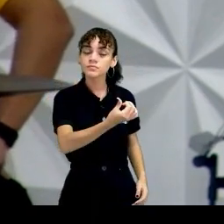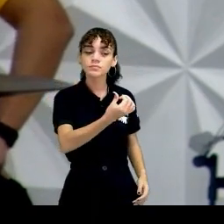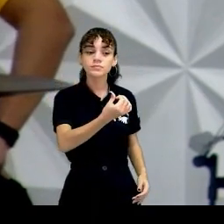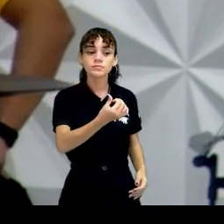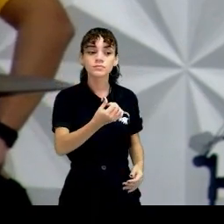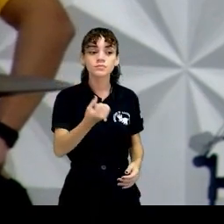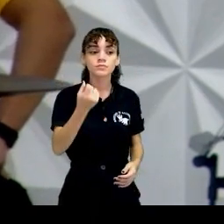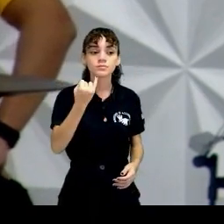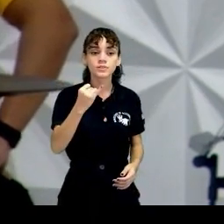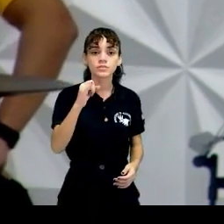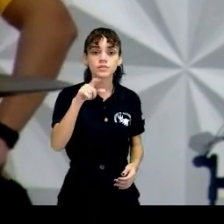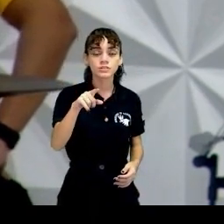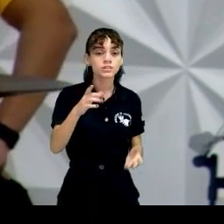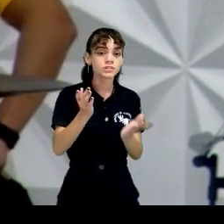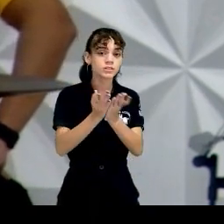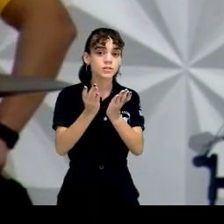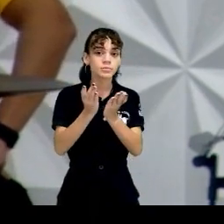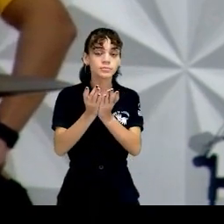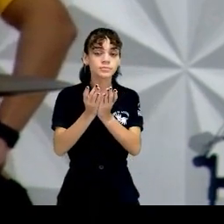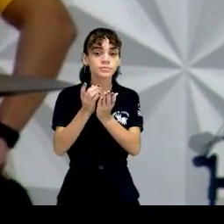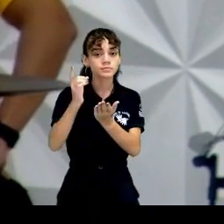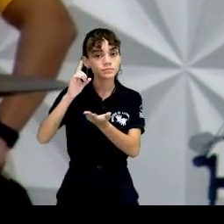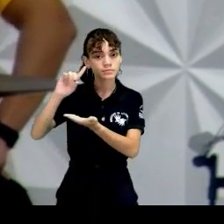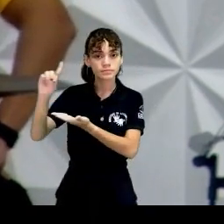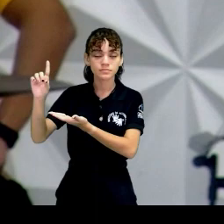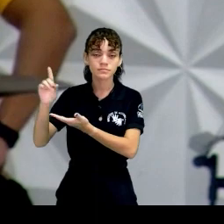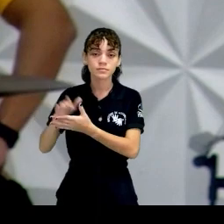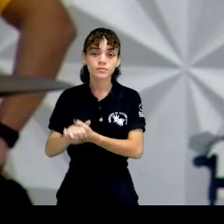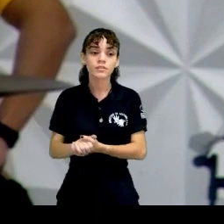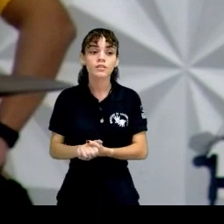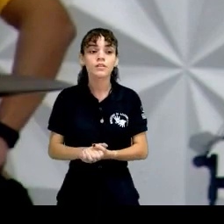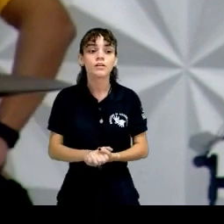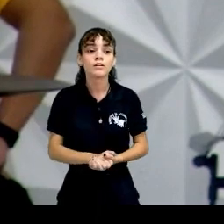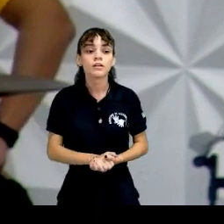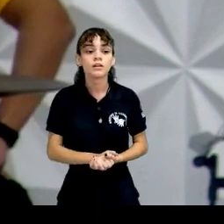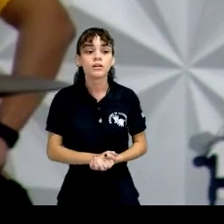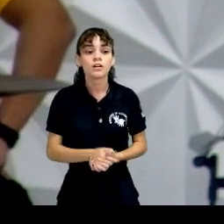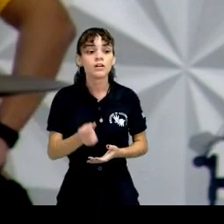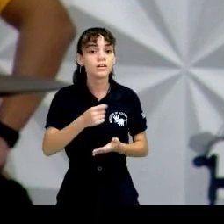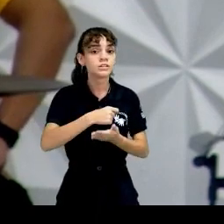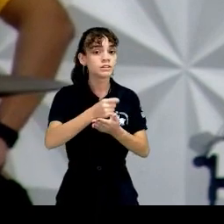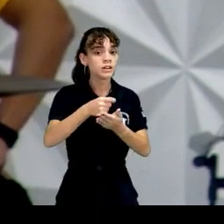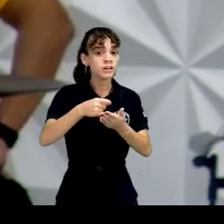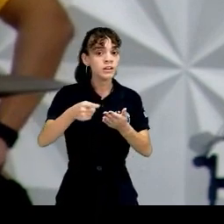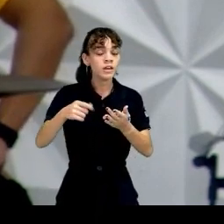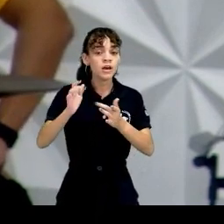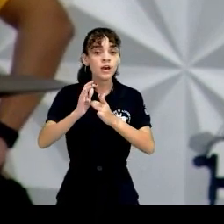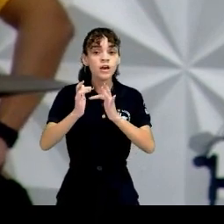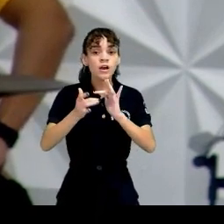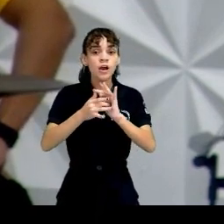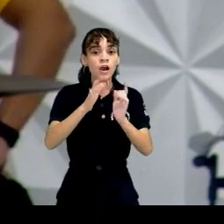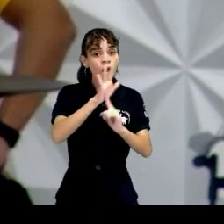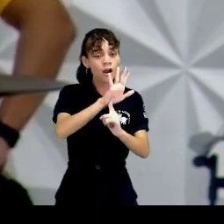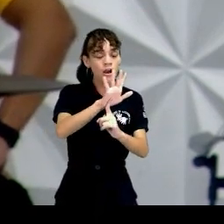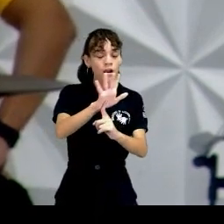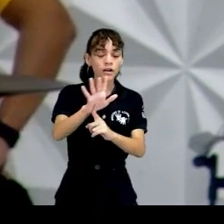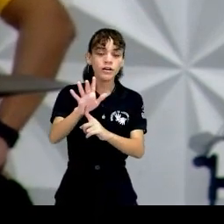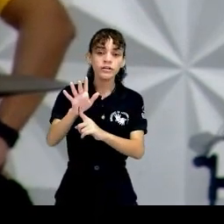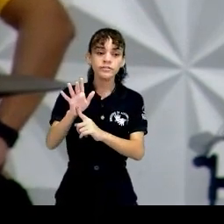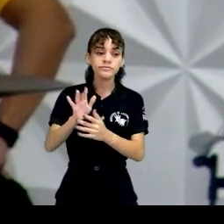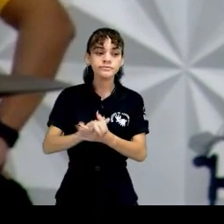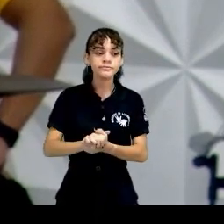relato da experiência de Jesus, no finalzinho diz assim, este era samaritano. Dentre os